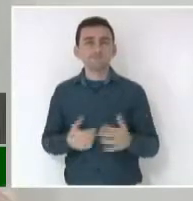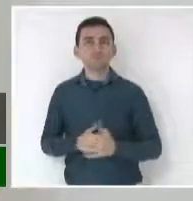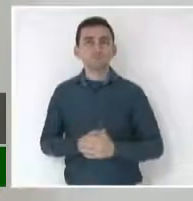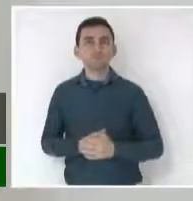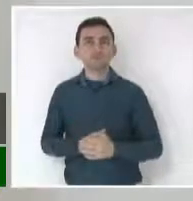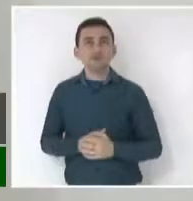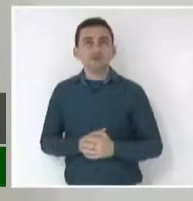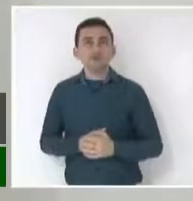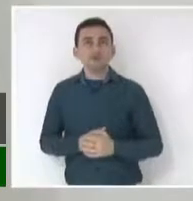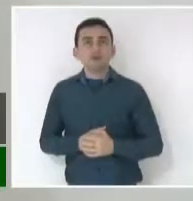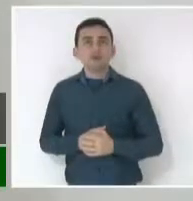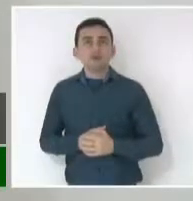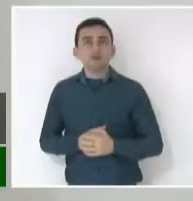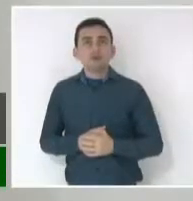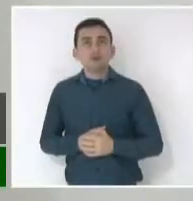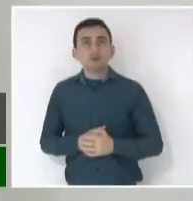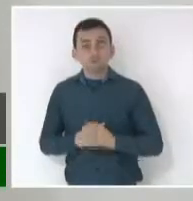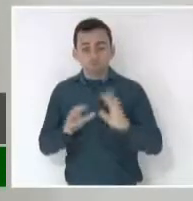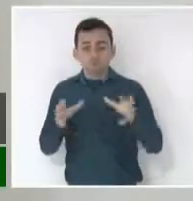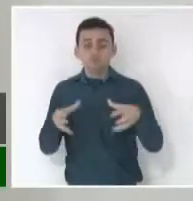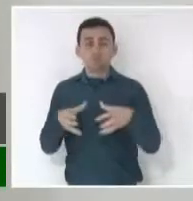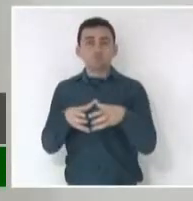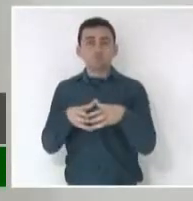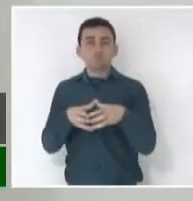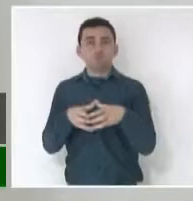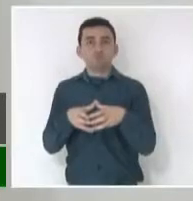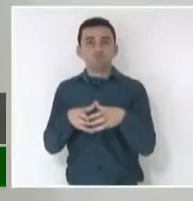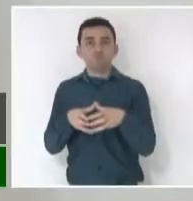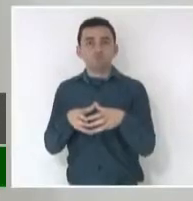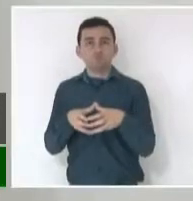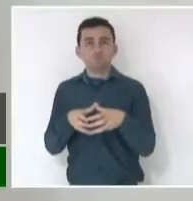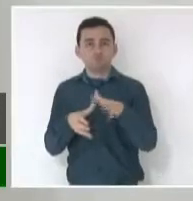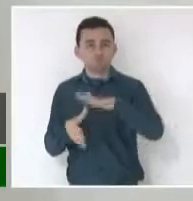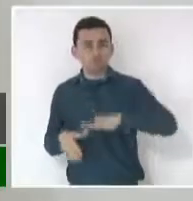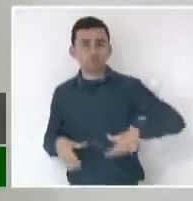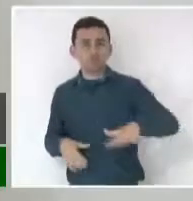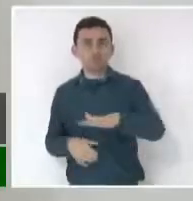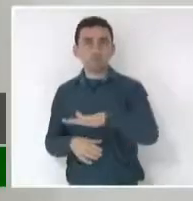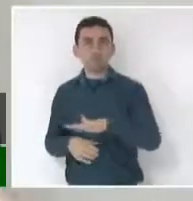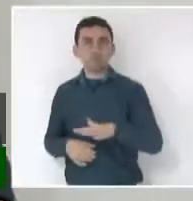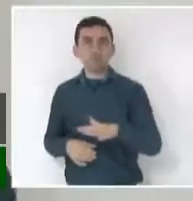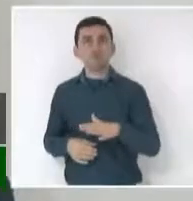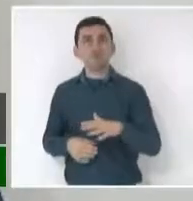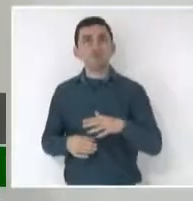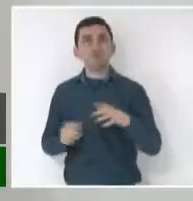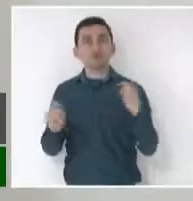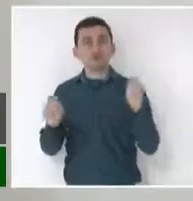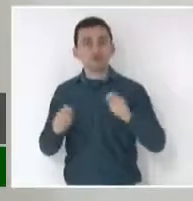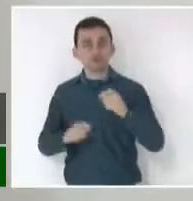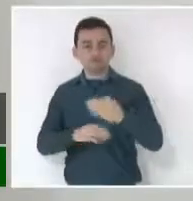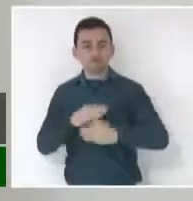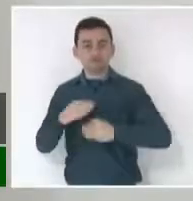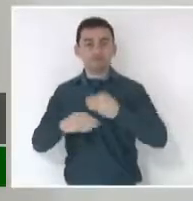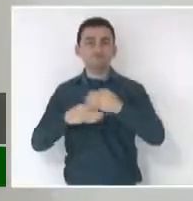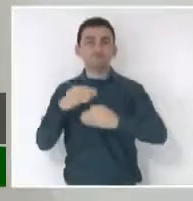E de uma forma coletiva, conjunta, né, nós construímos